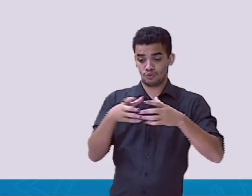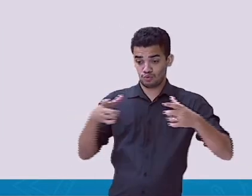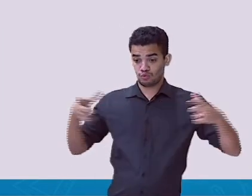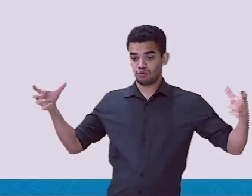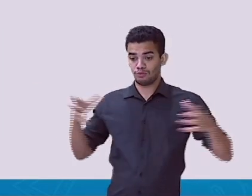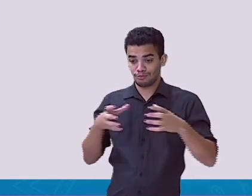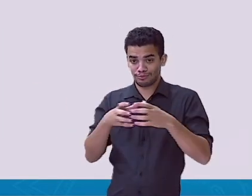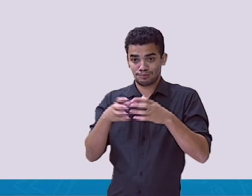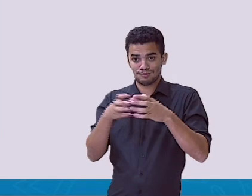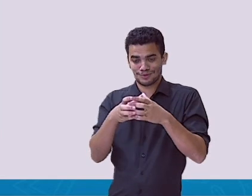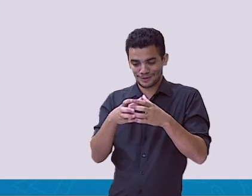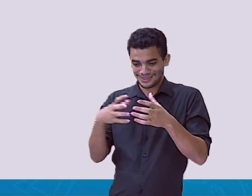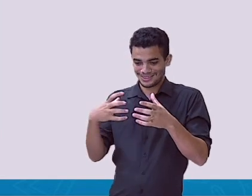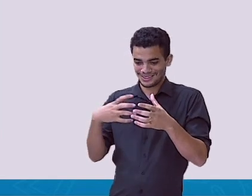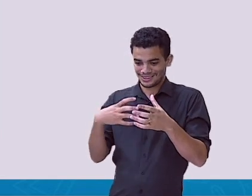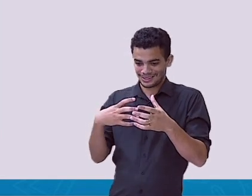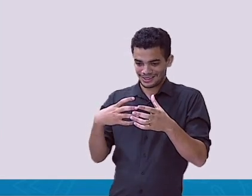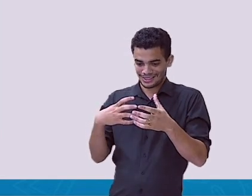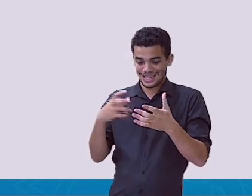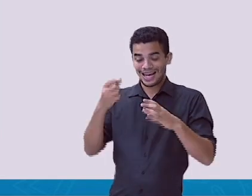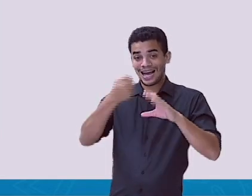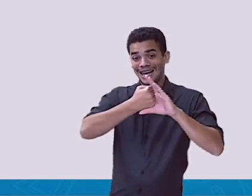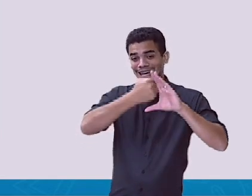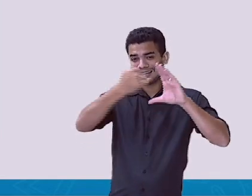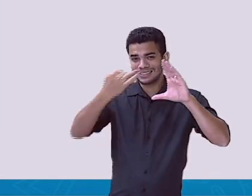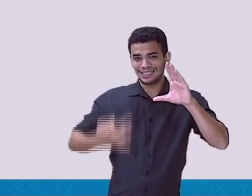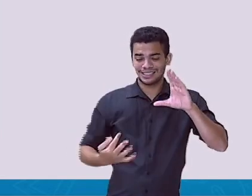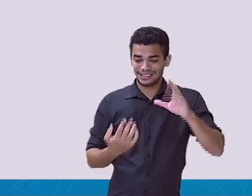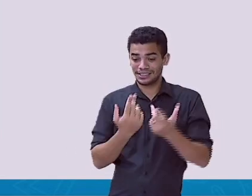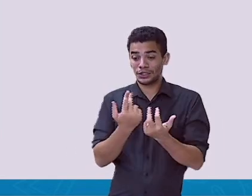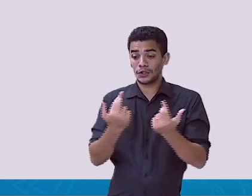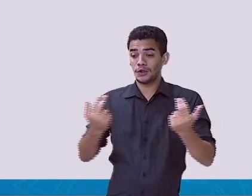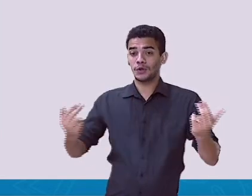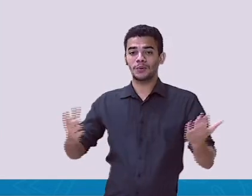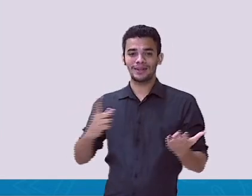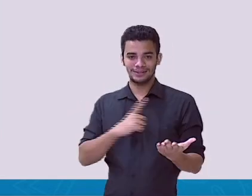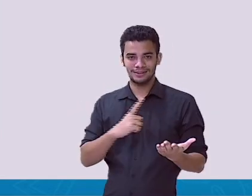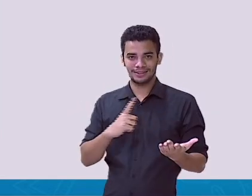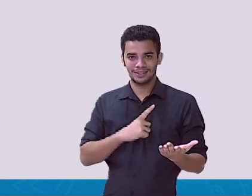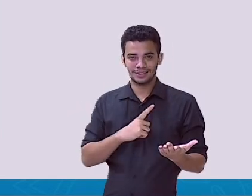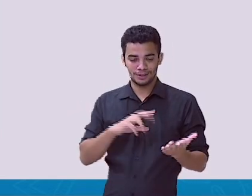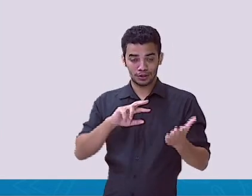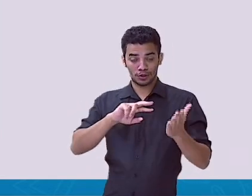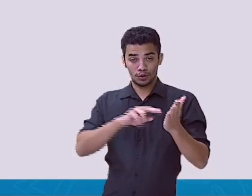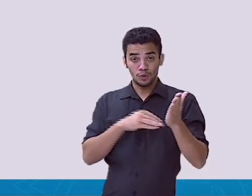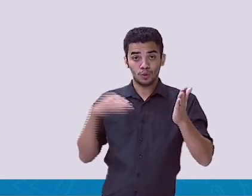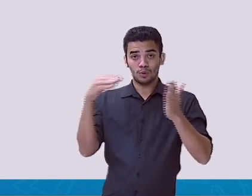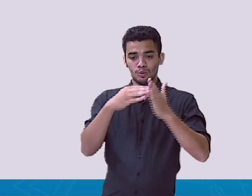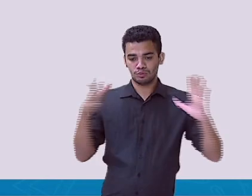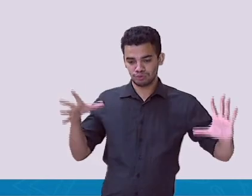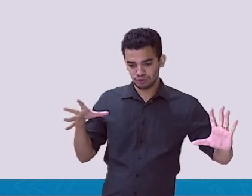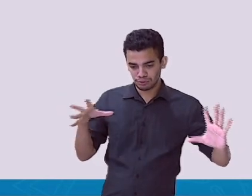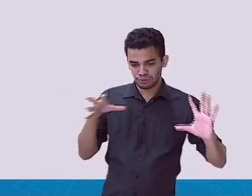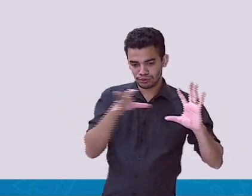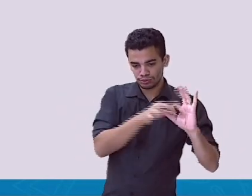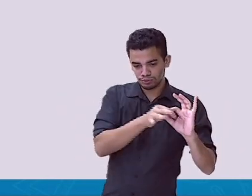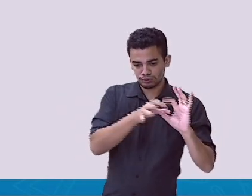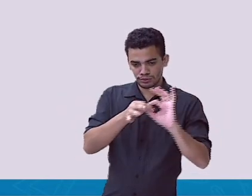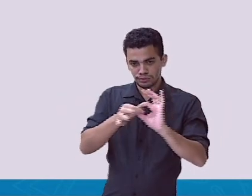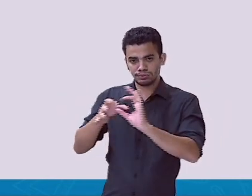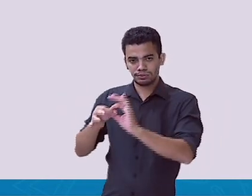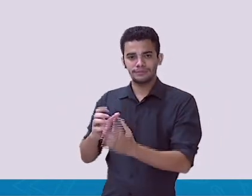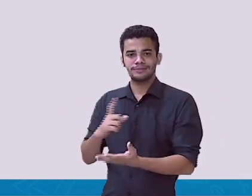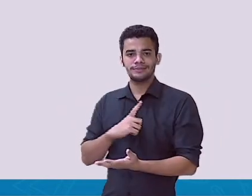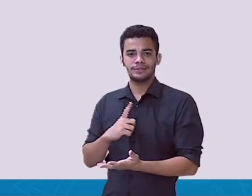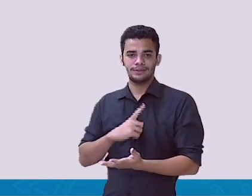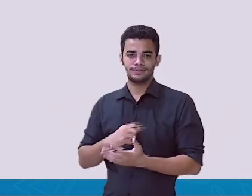das classes diferenças, mas também características que são unificadas, que em todos eles vocês vão encontrar.